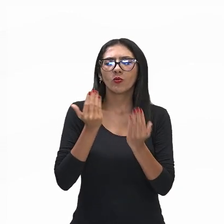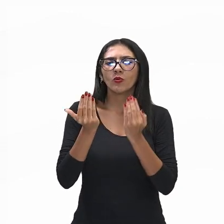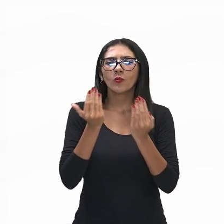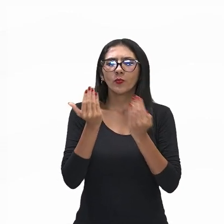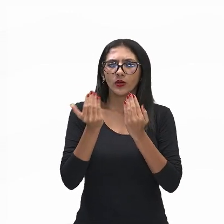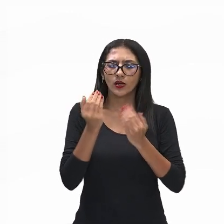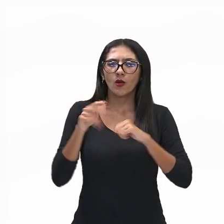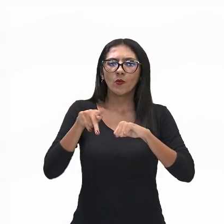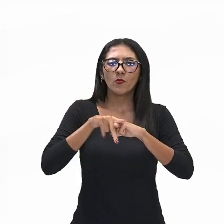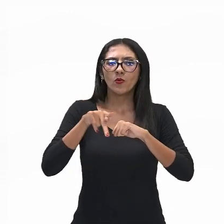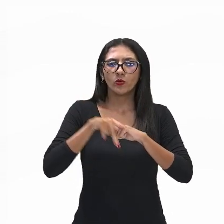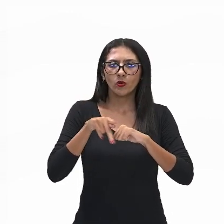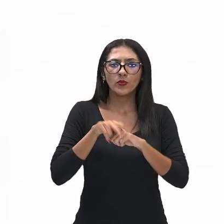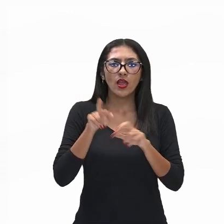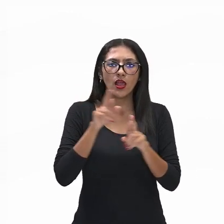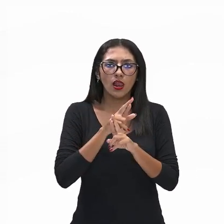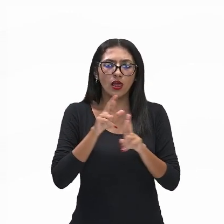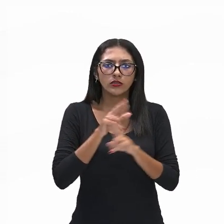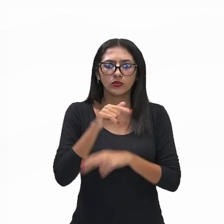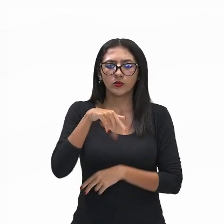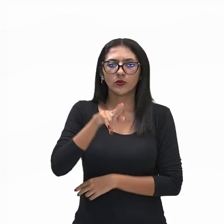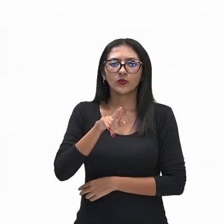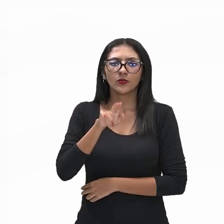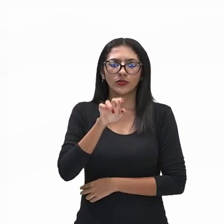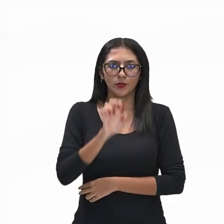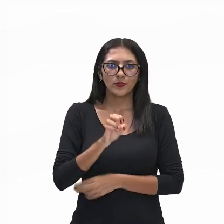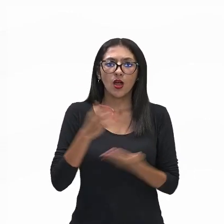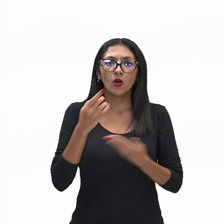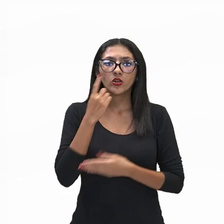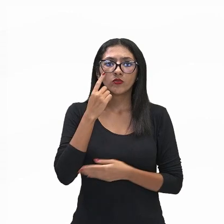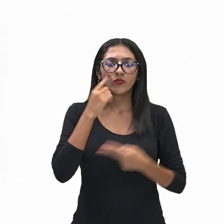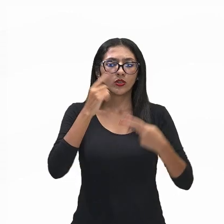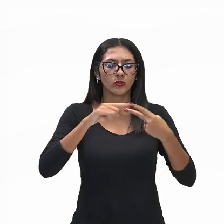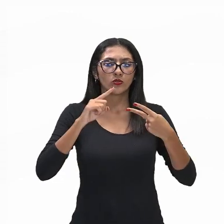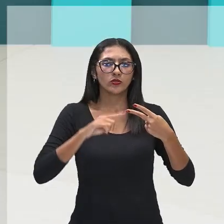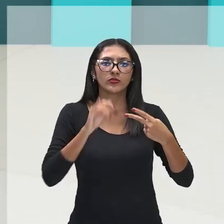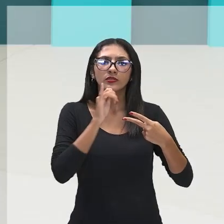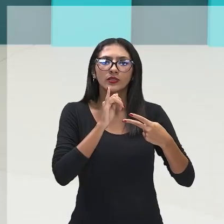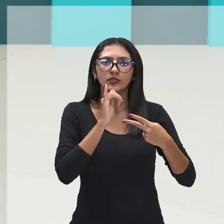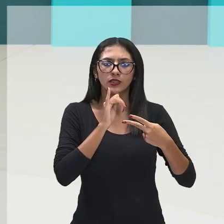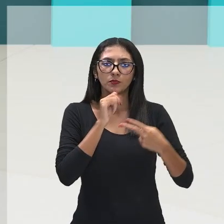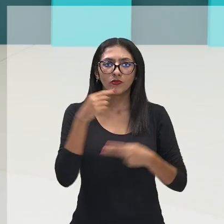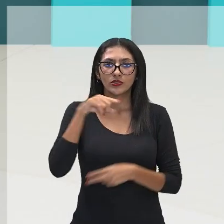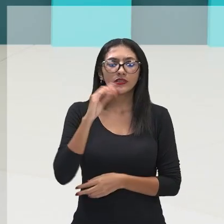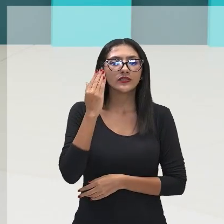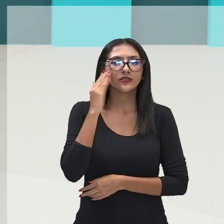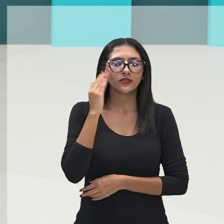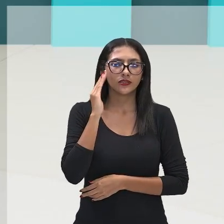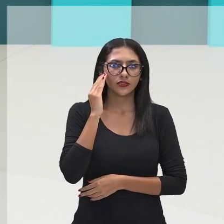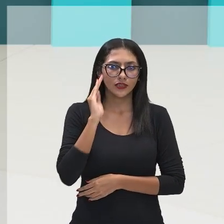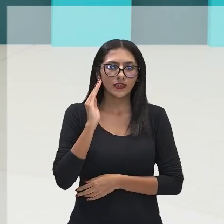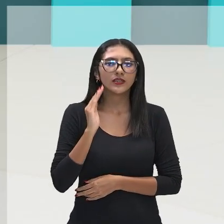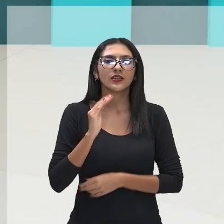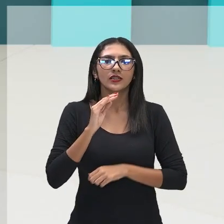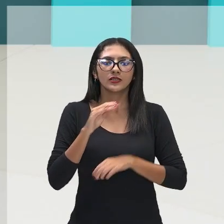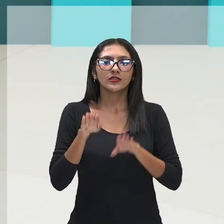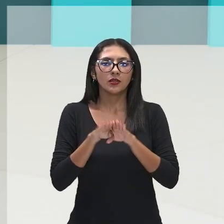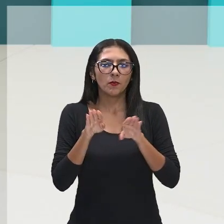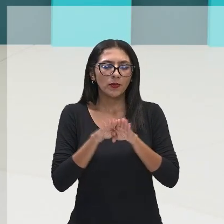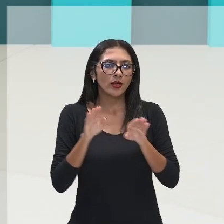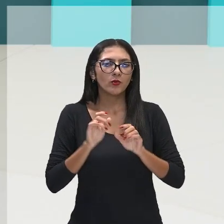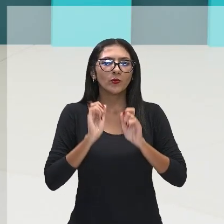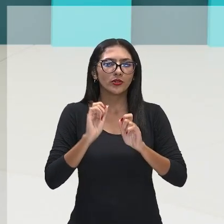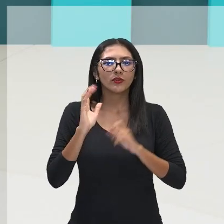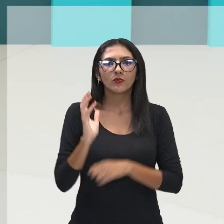pronome relativo que. Então, eu quero que vocês vejam agora 2 exemplos para vocês entenderem o pronome relativo e a situação